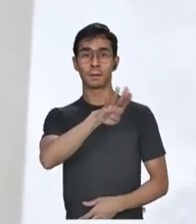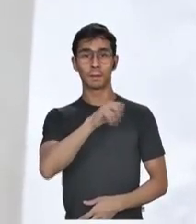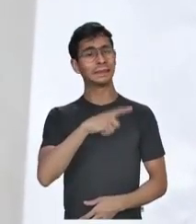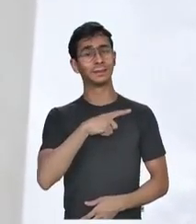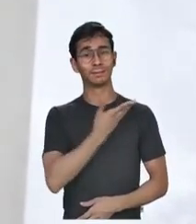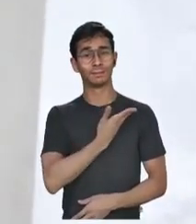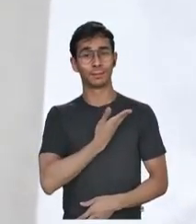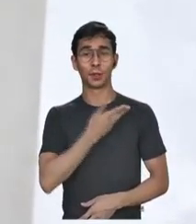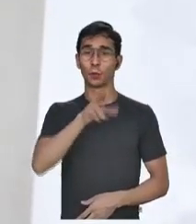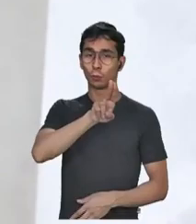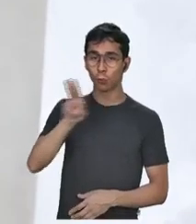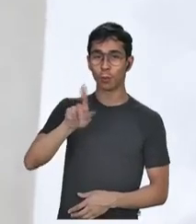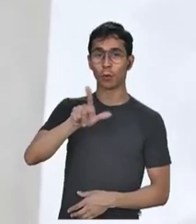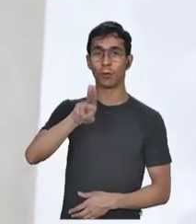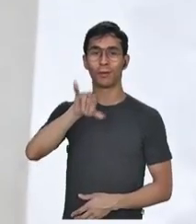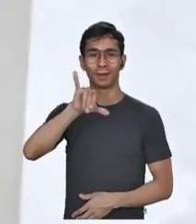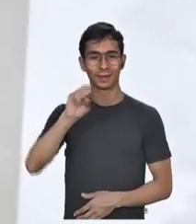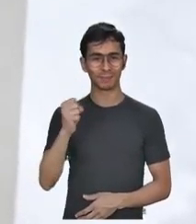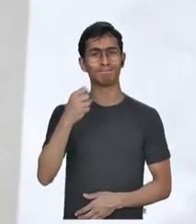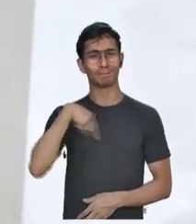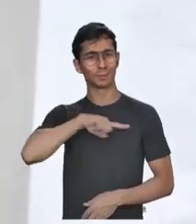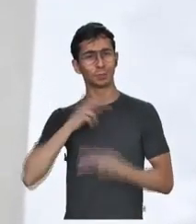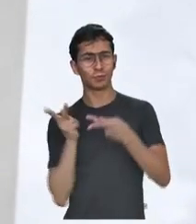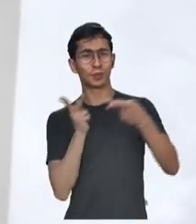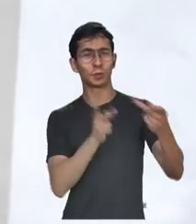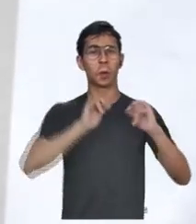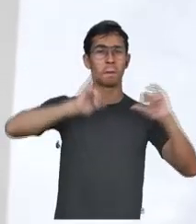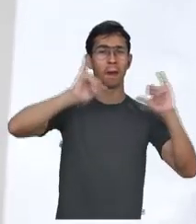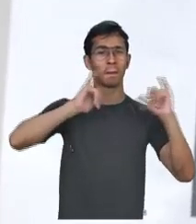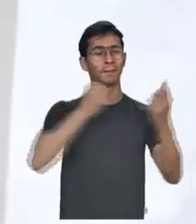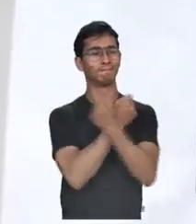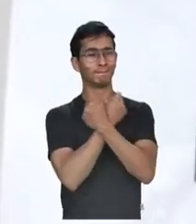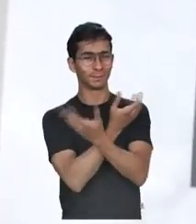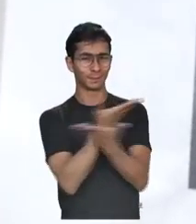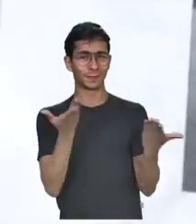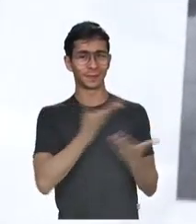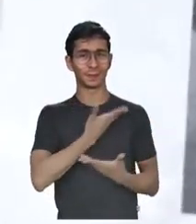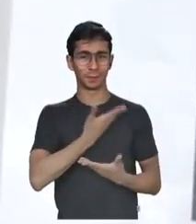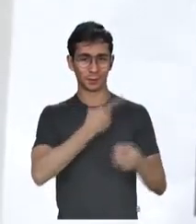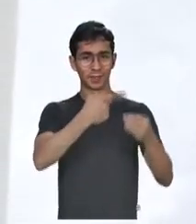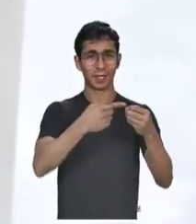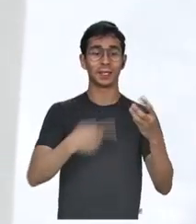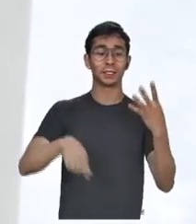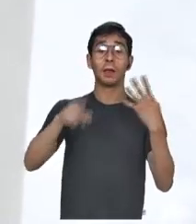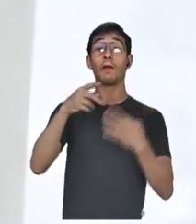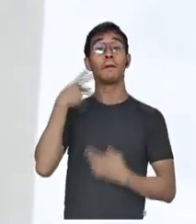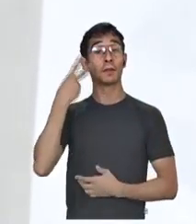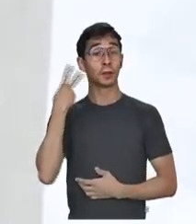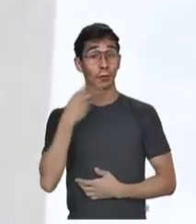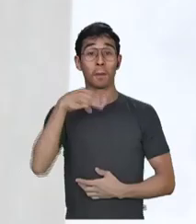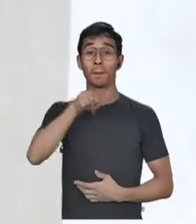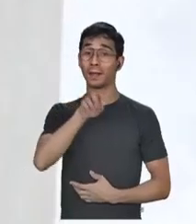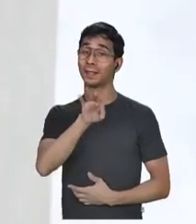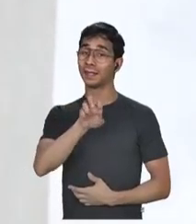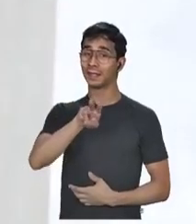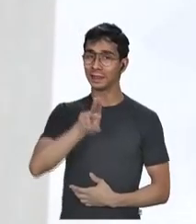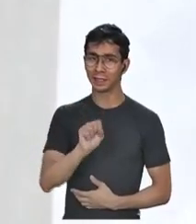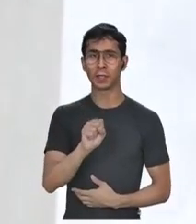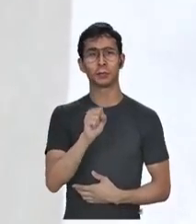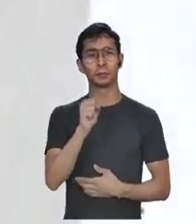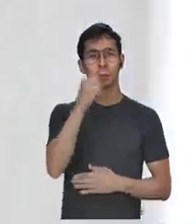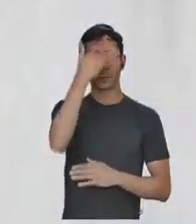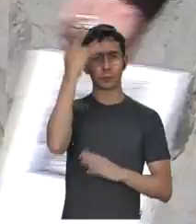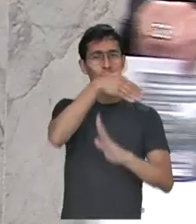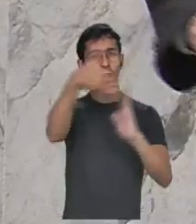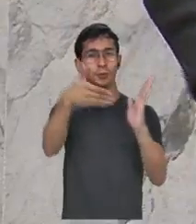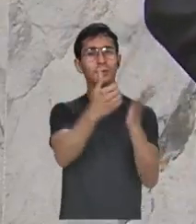estivemos lá inclusive na campanha uma grande abraço a todos os amigos de silveira ao vereador matheus é de se ouvir a todos que nos ajudaram muito obrigado pelo